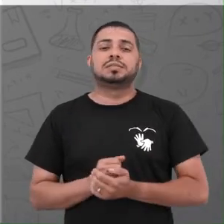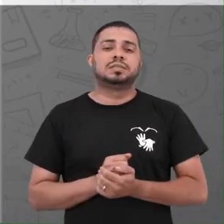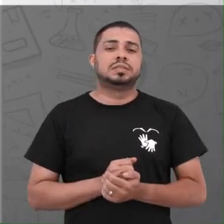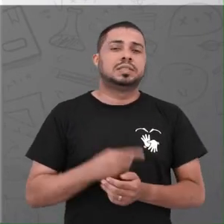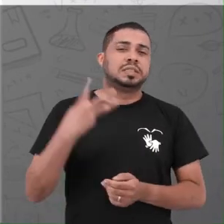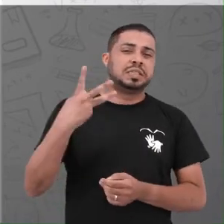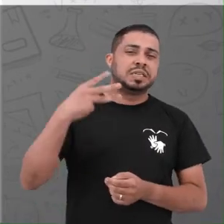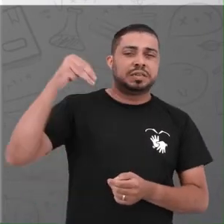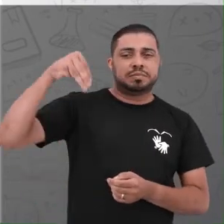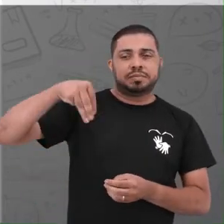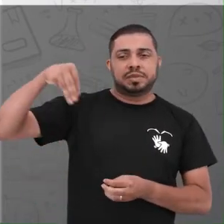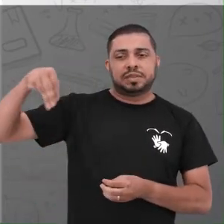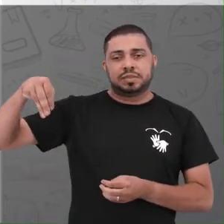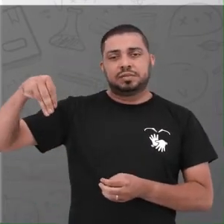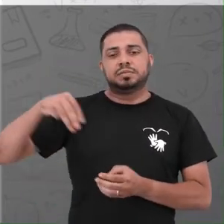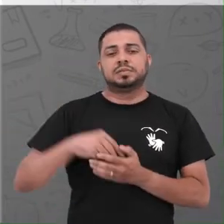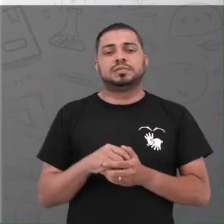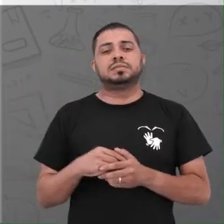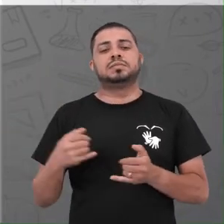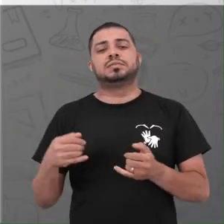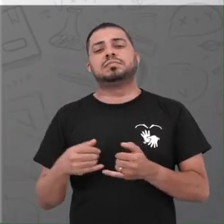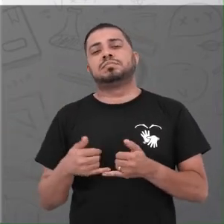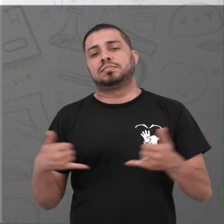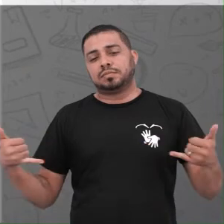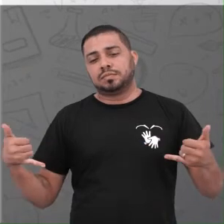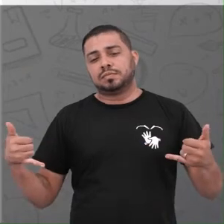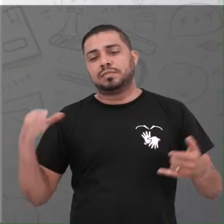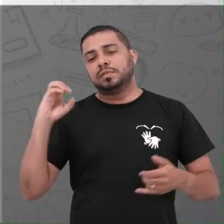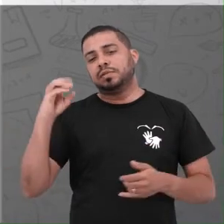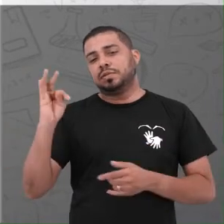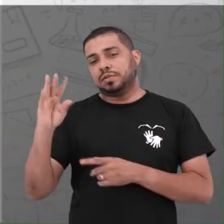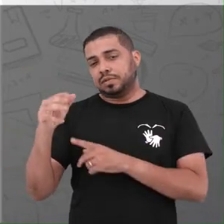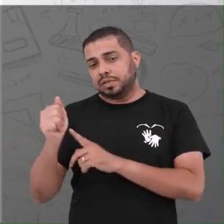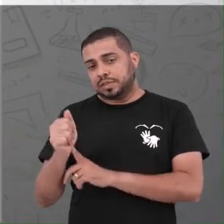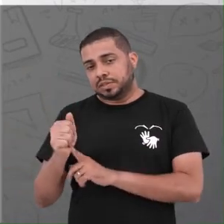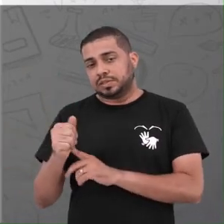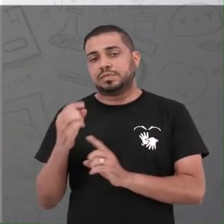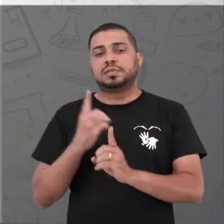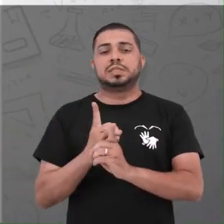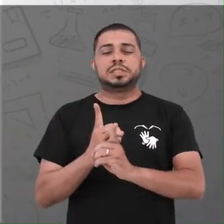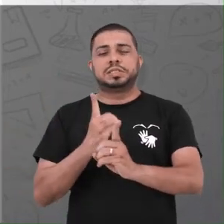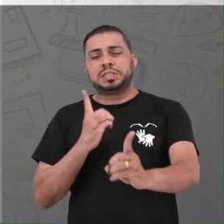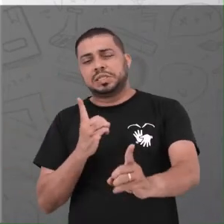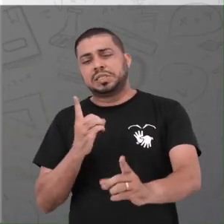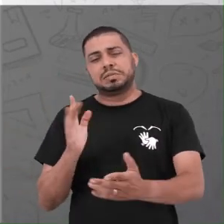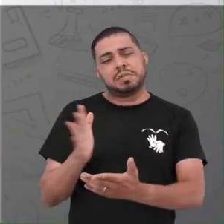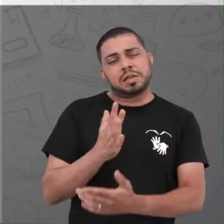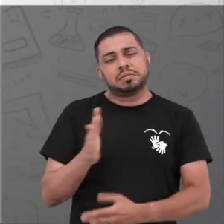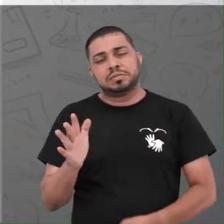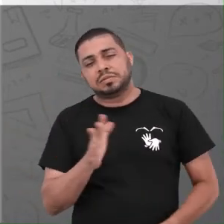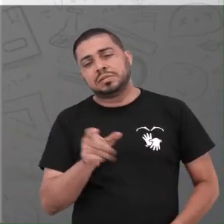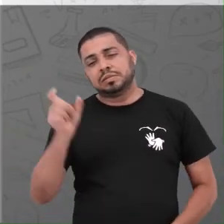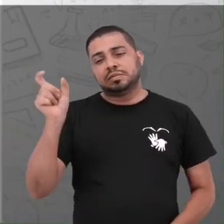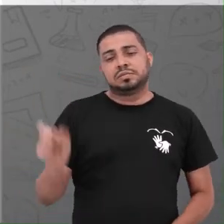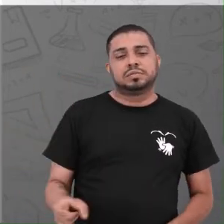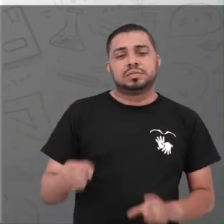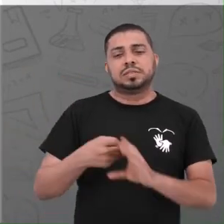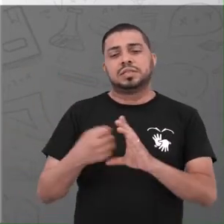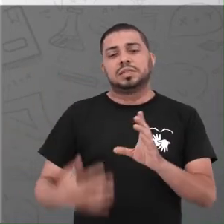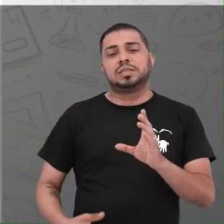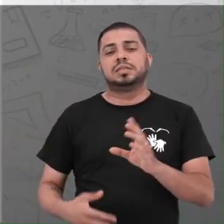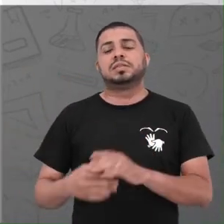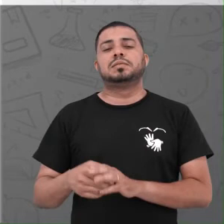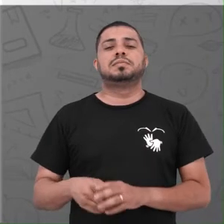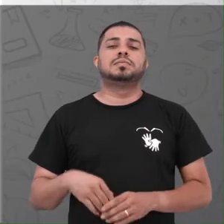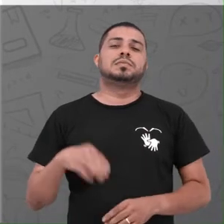3 milímetros aqui das linhas de cota e uma distância razoável aqui do caractere da cota para o